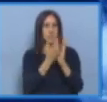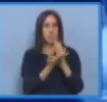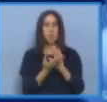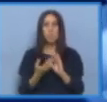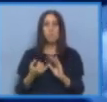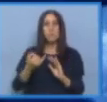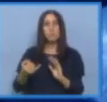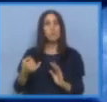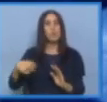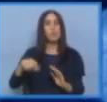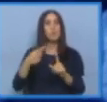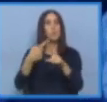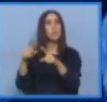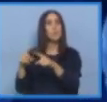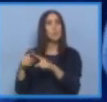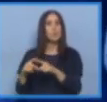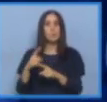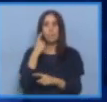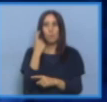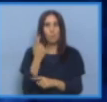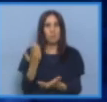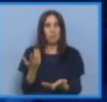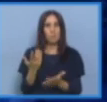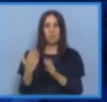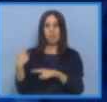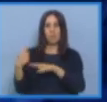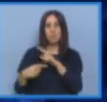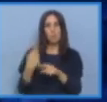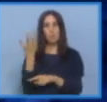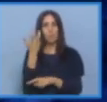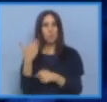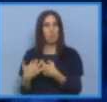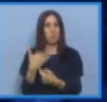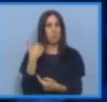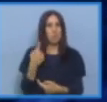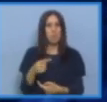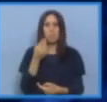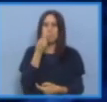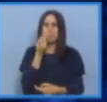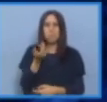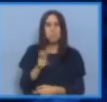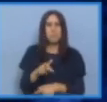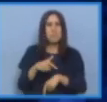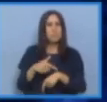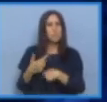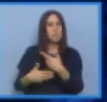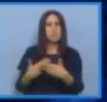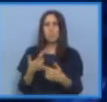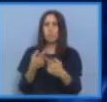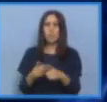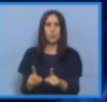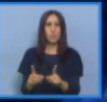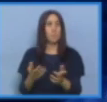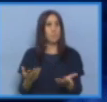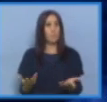depois então somos diferentes nesta procura, porque temos tradições, culturas, influências, circunstâncias, tempos, etc., diferentes.